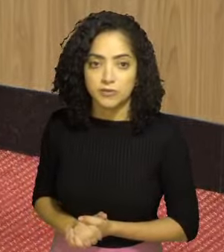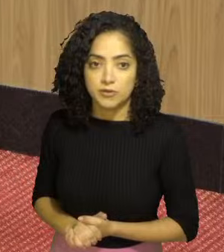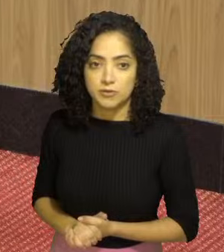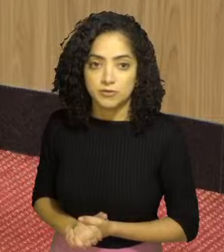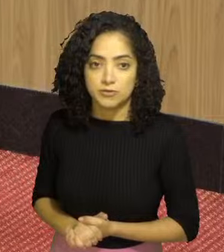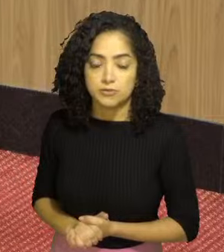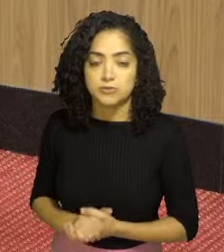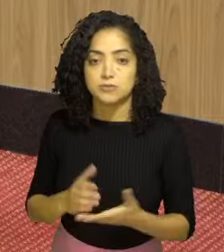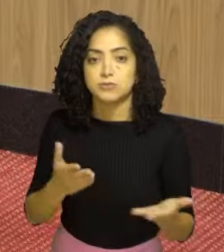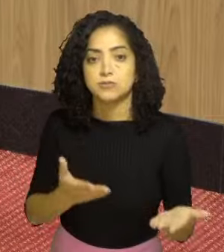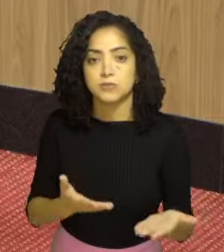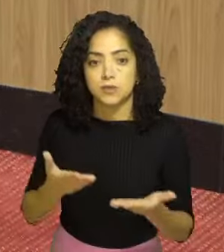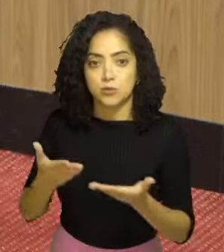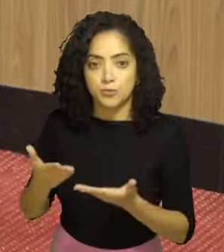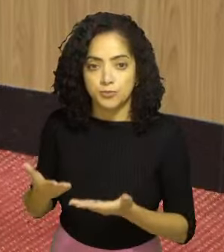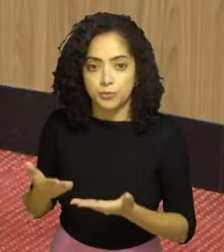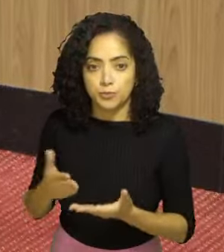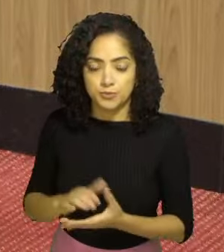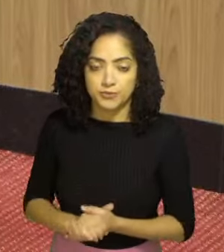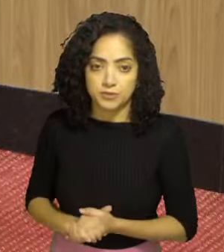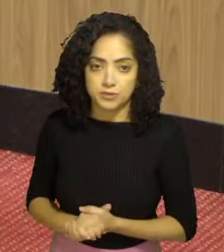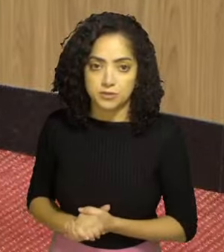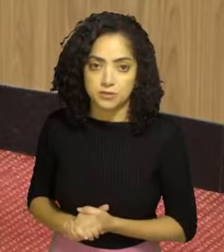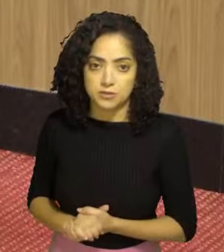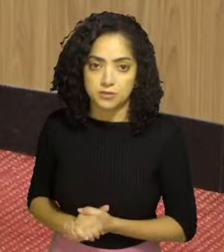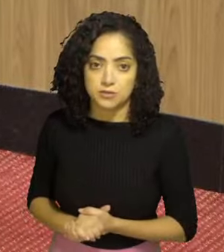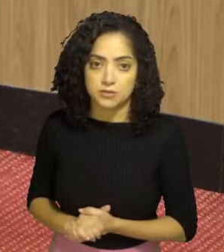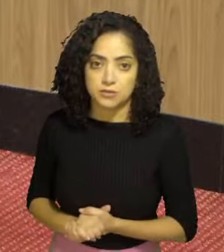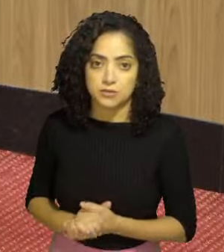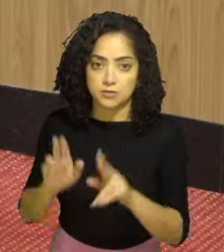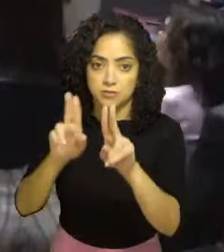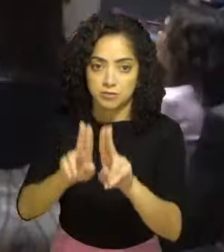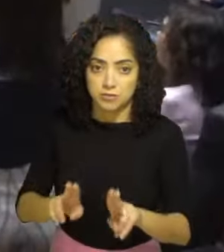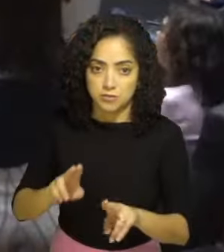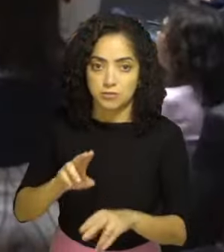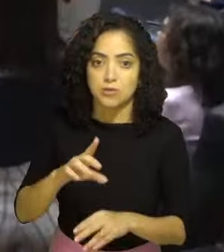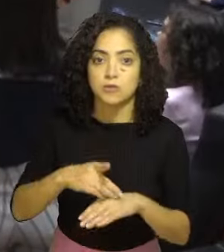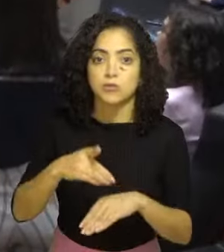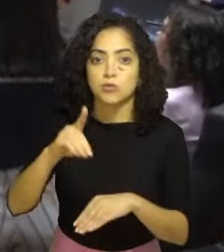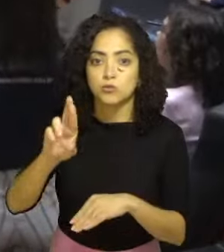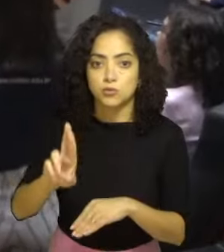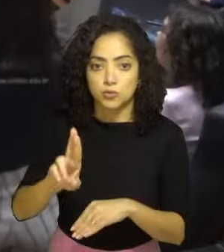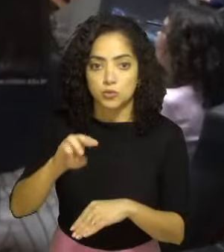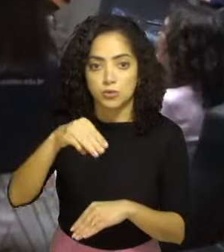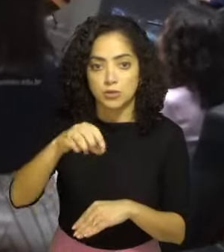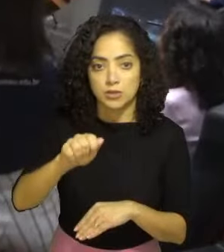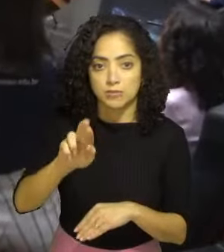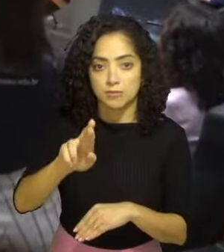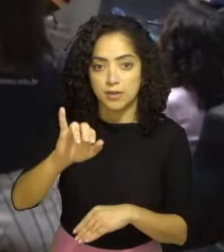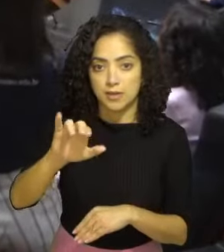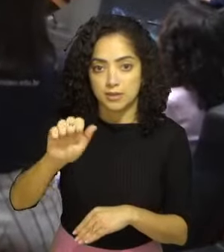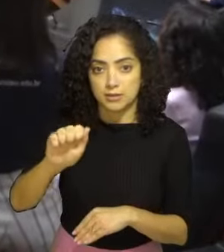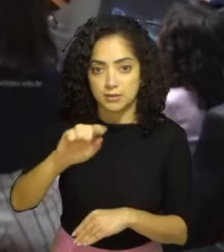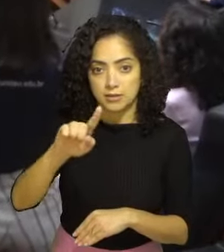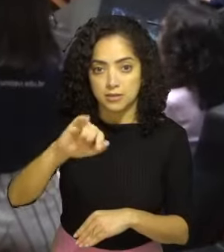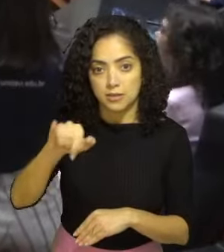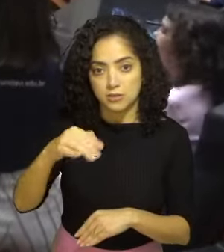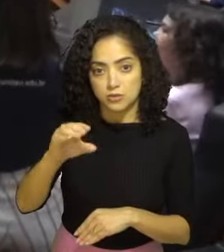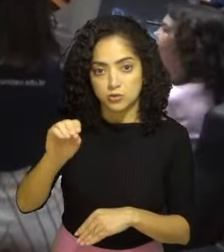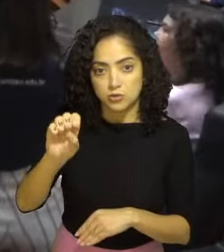Convidamos para receber a homenagem a professora titular da UFSC, doutora Maria José Hutzel, neste ato representada pela